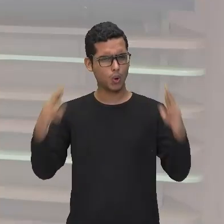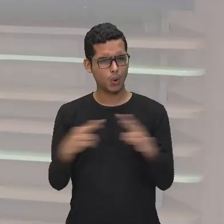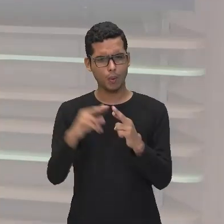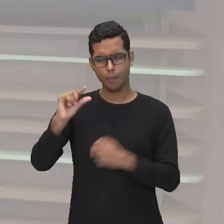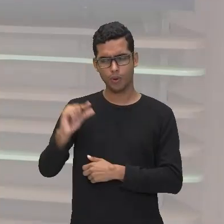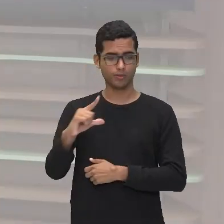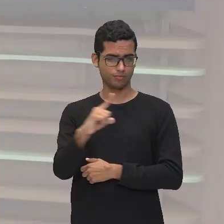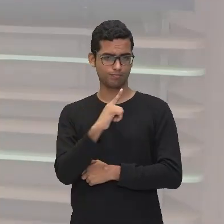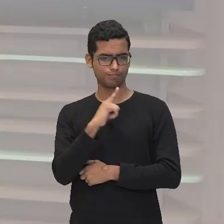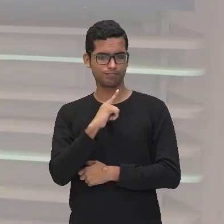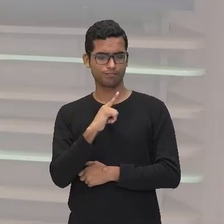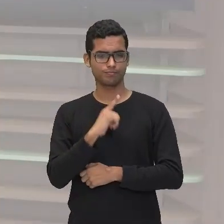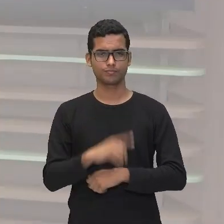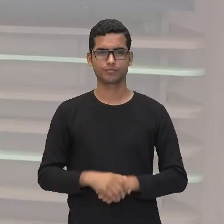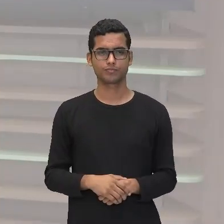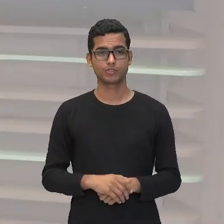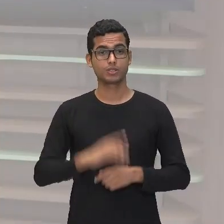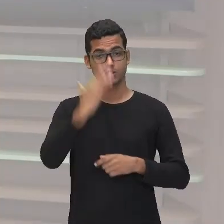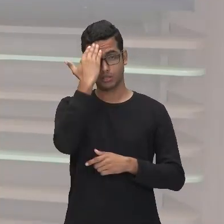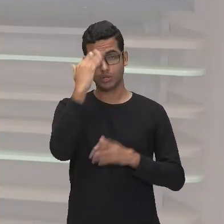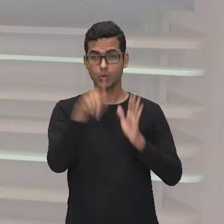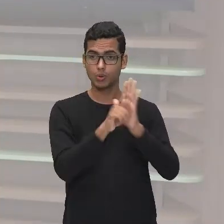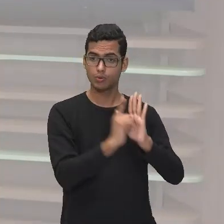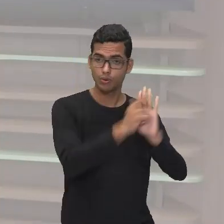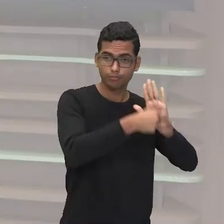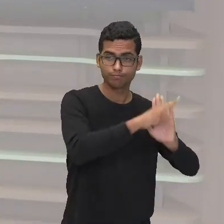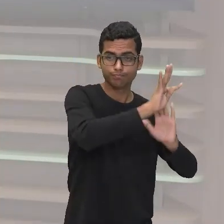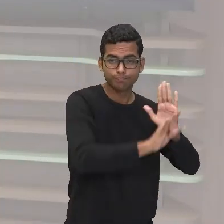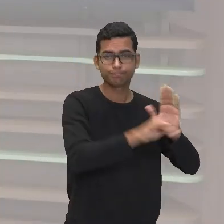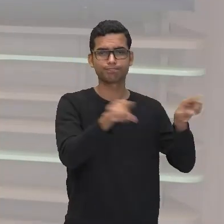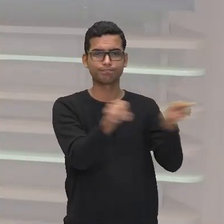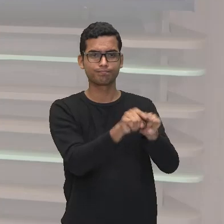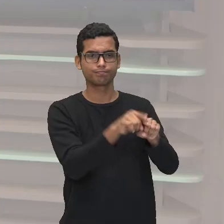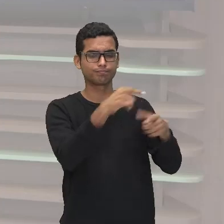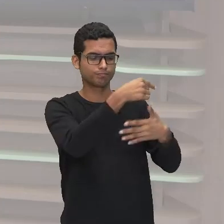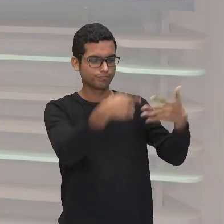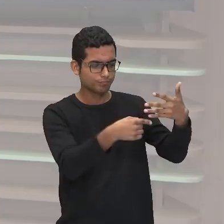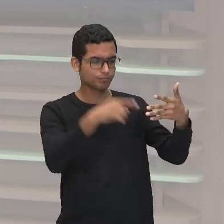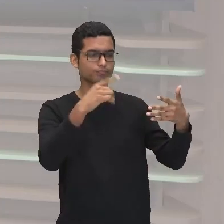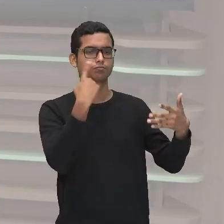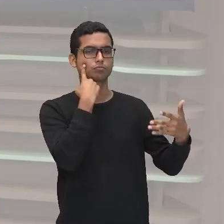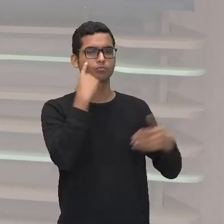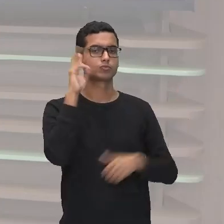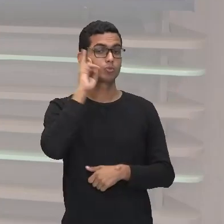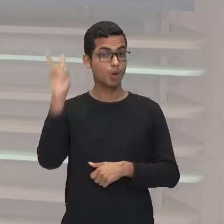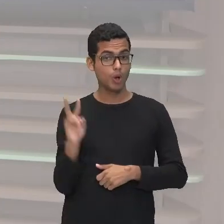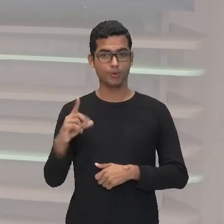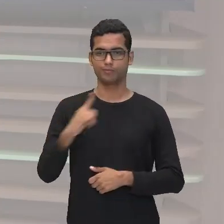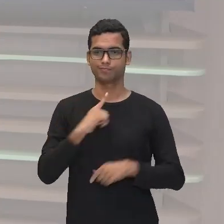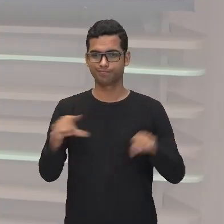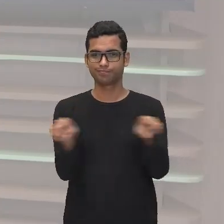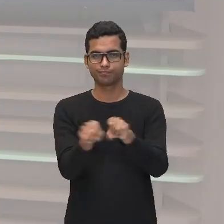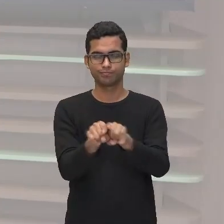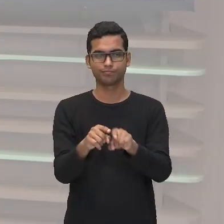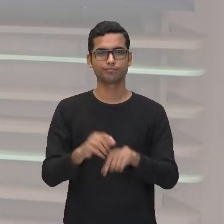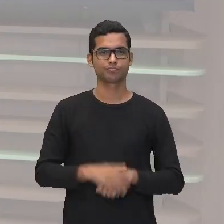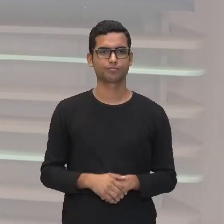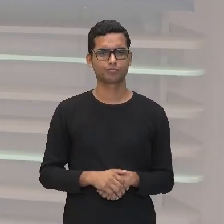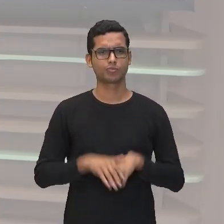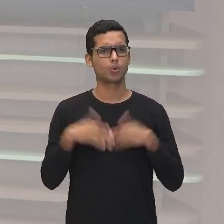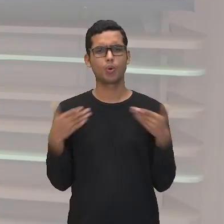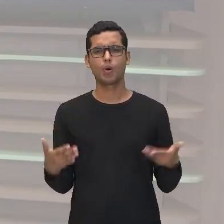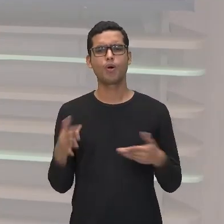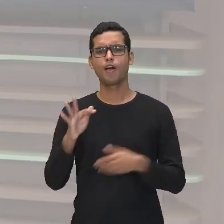já entendeu que o poema é gênero textual, ele tem toda uma história, né? E ele tem funções. Qual seria,